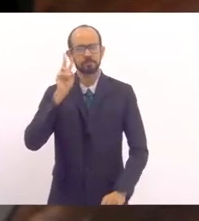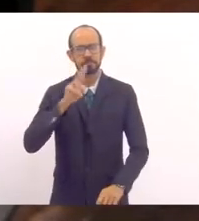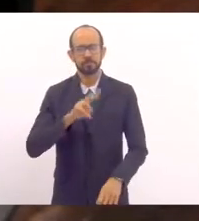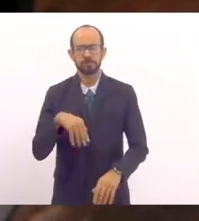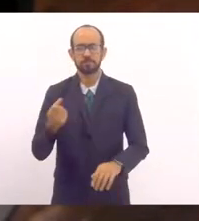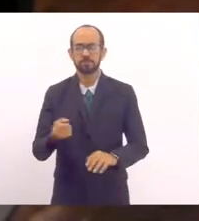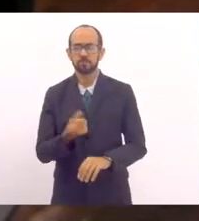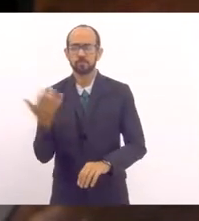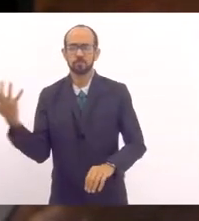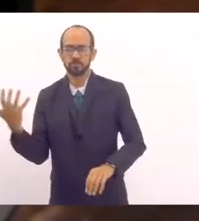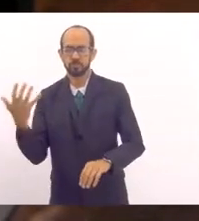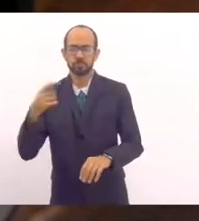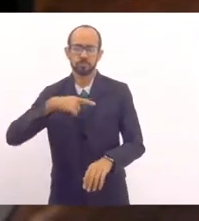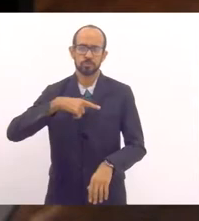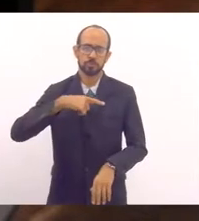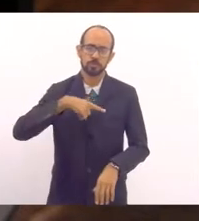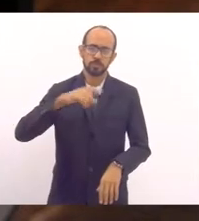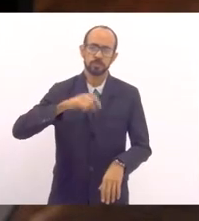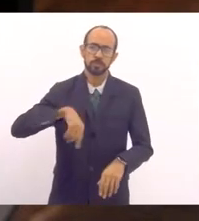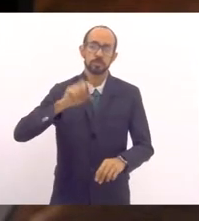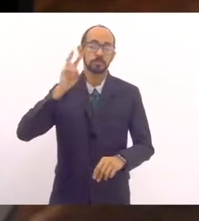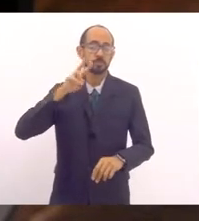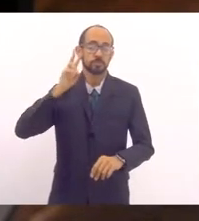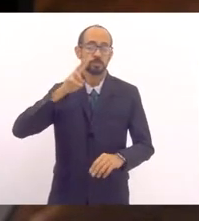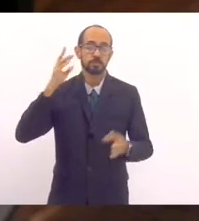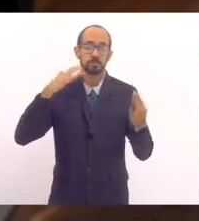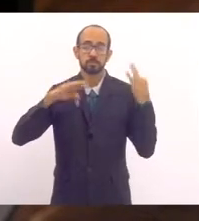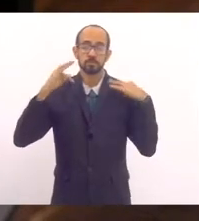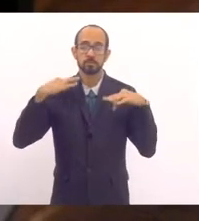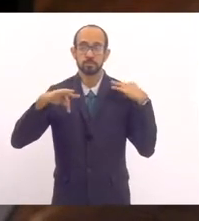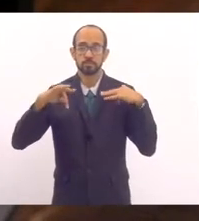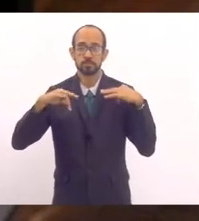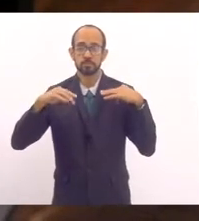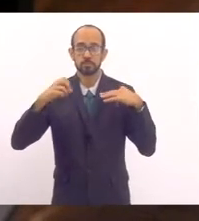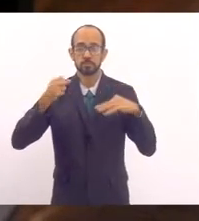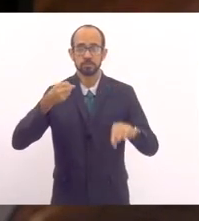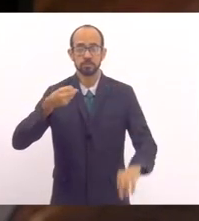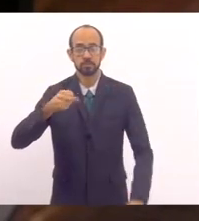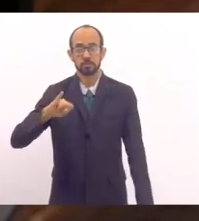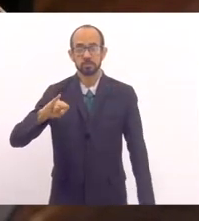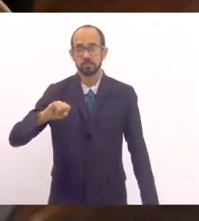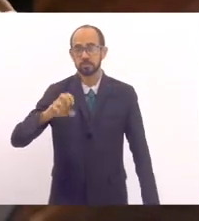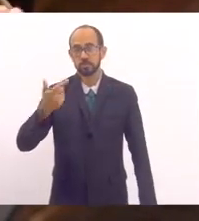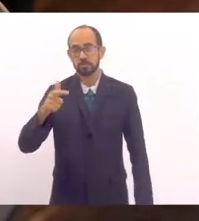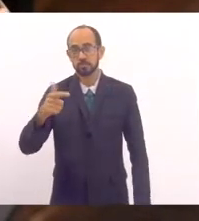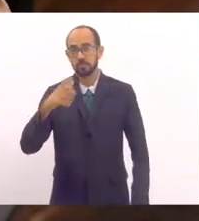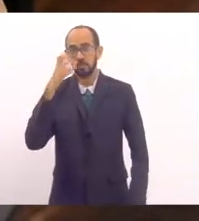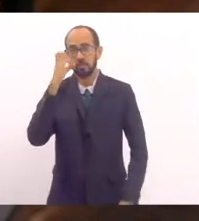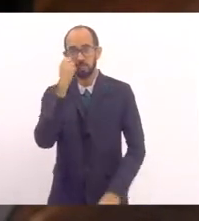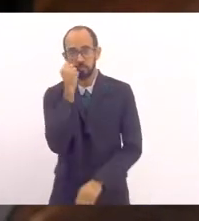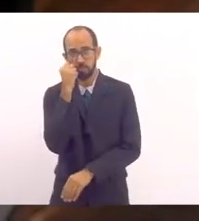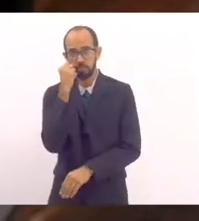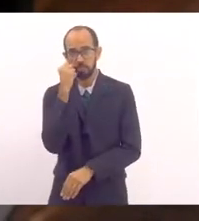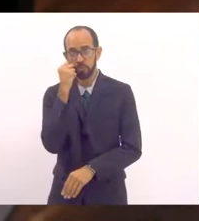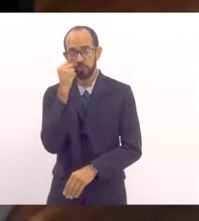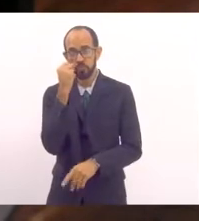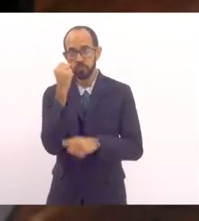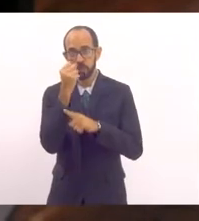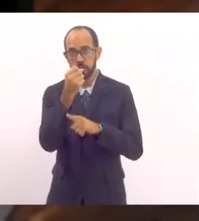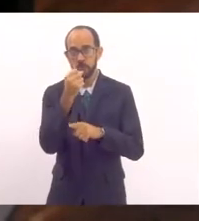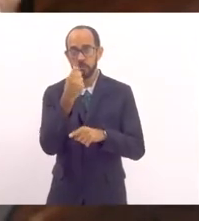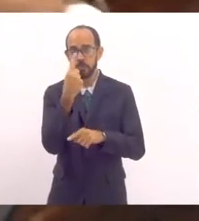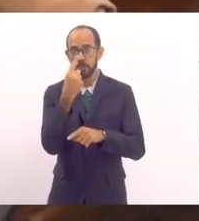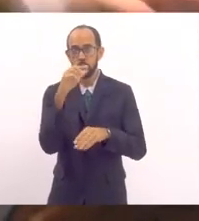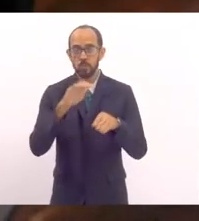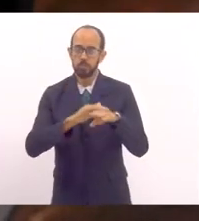isso, deputada, que turismo sem hospedagem de uma noite não é turismo. Então, se a gente está fazendo um evento na